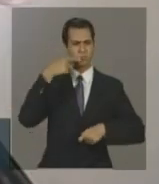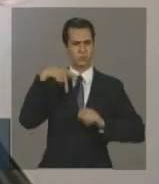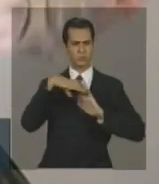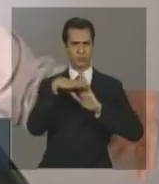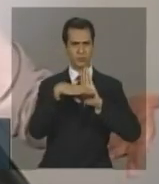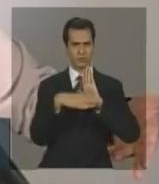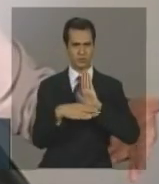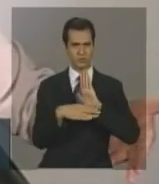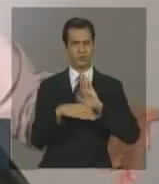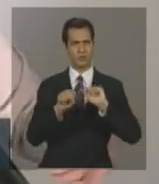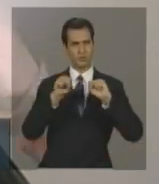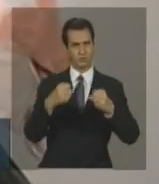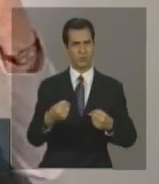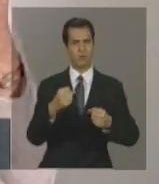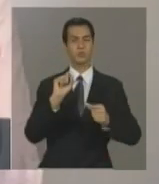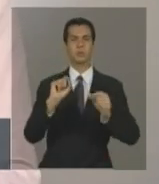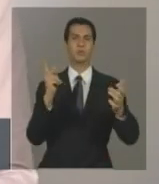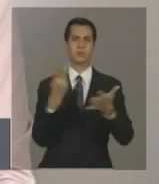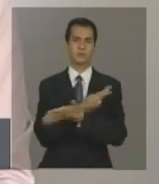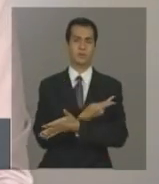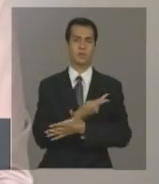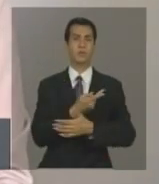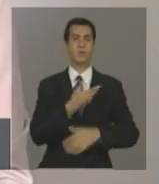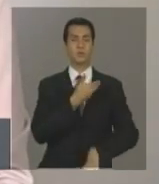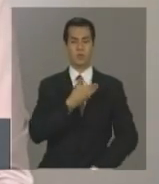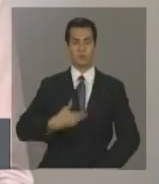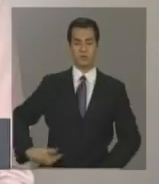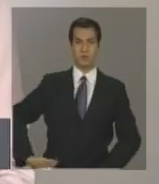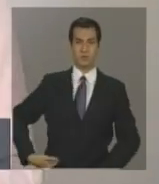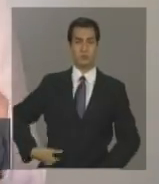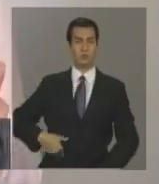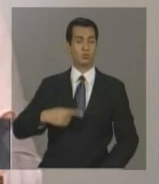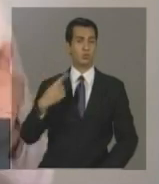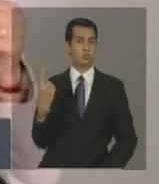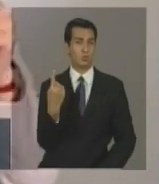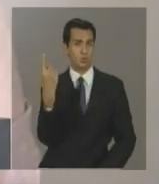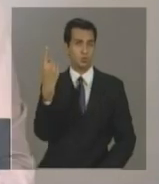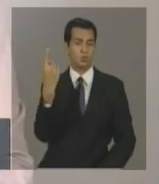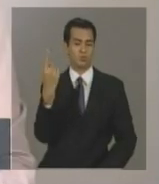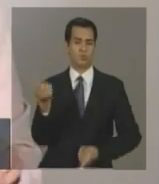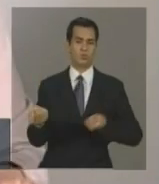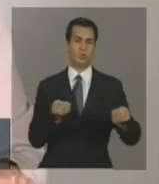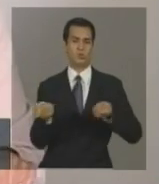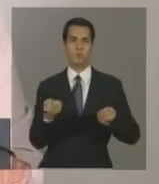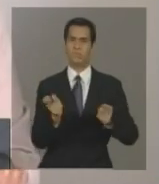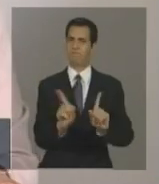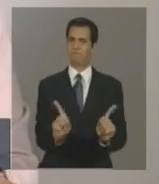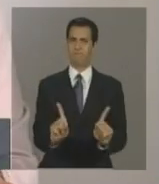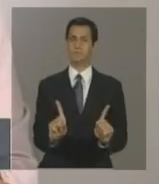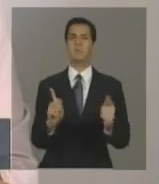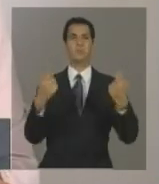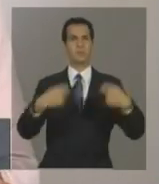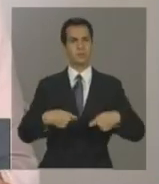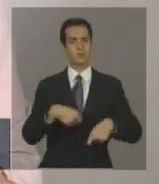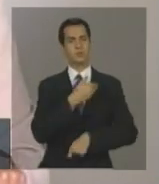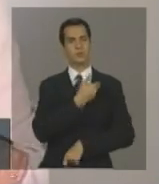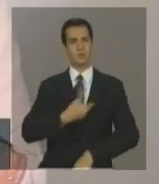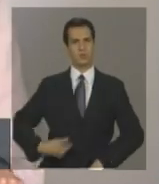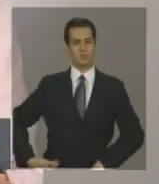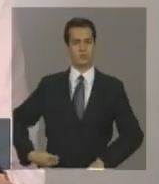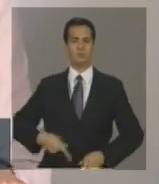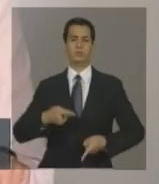apenas o Estado coordenasse essa política, mas ele exercesse nesta política